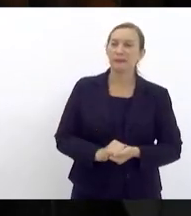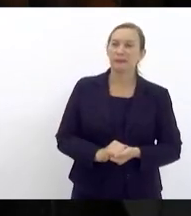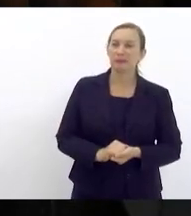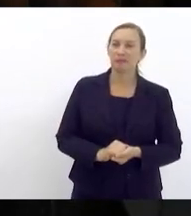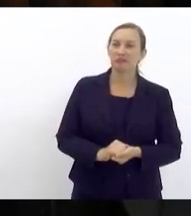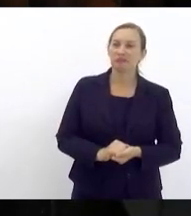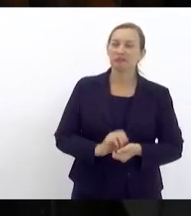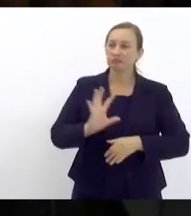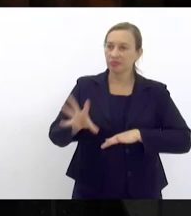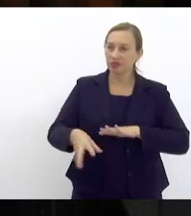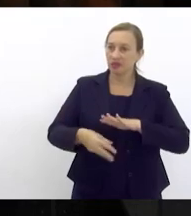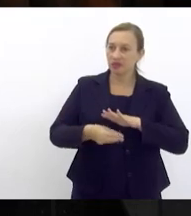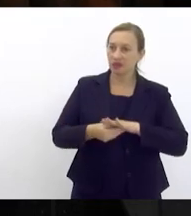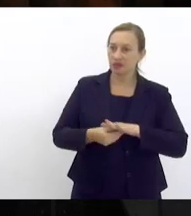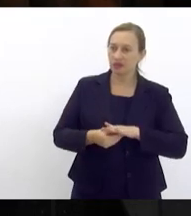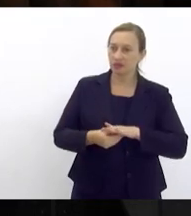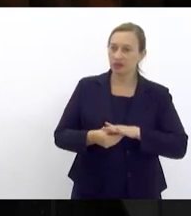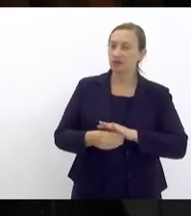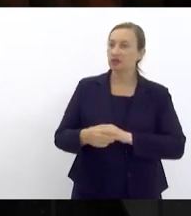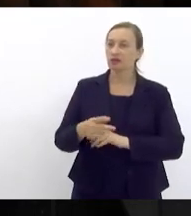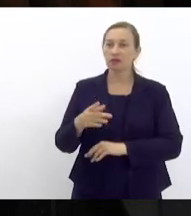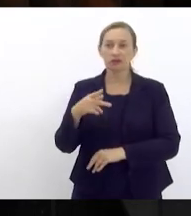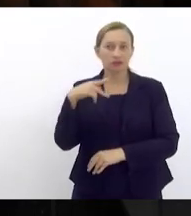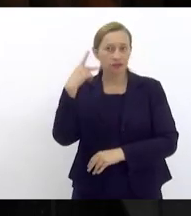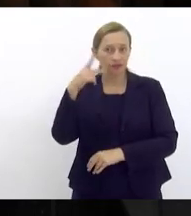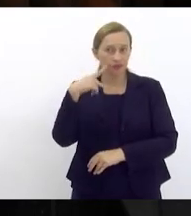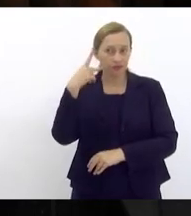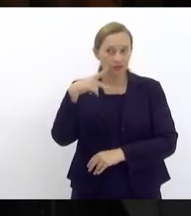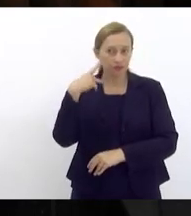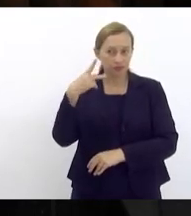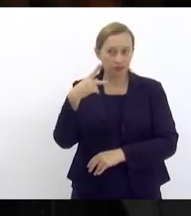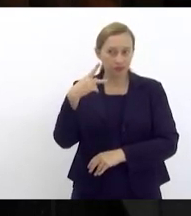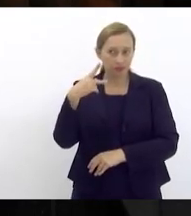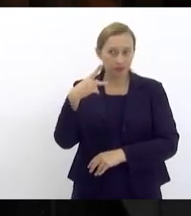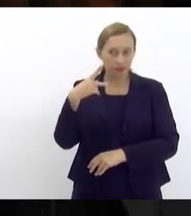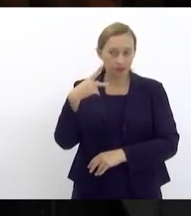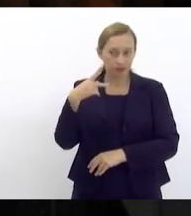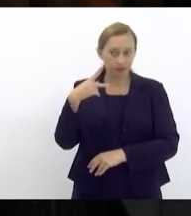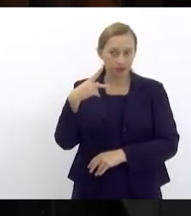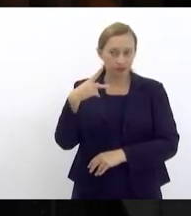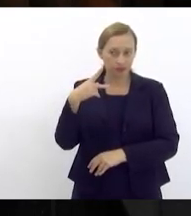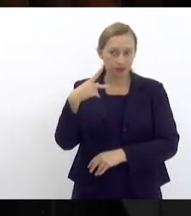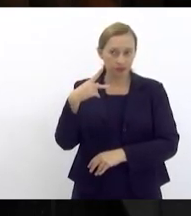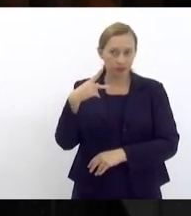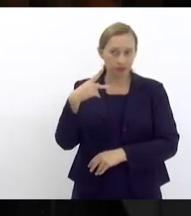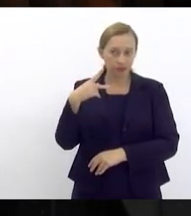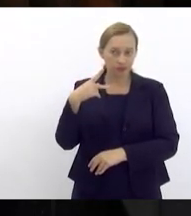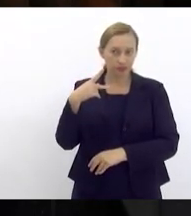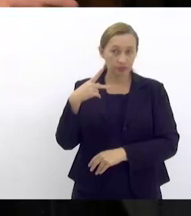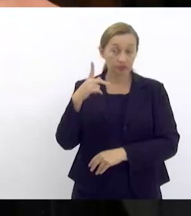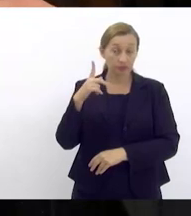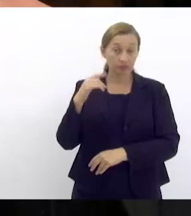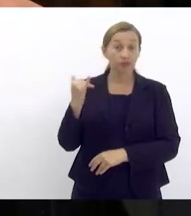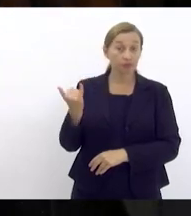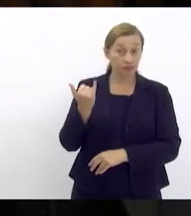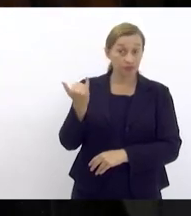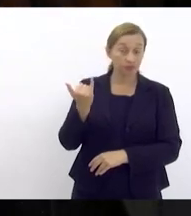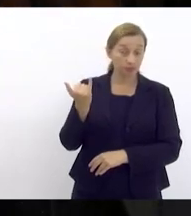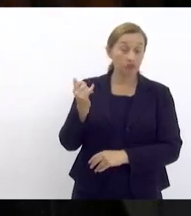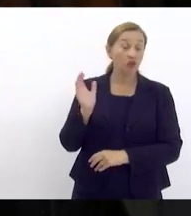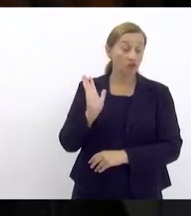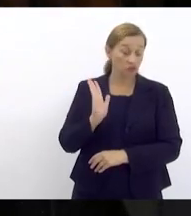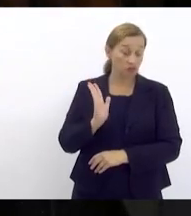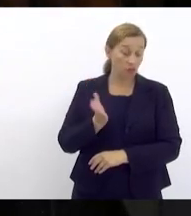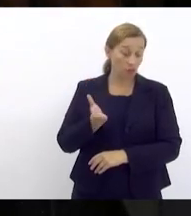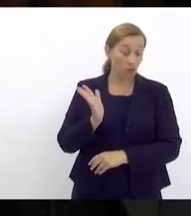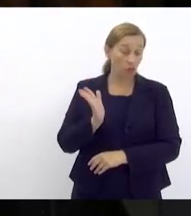as emendas dos parlamentares são impositivas já é por